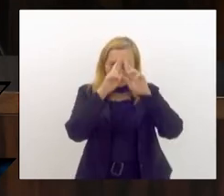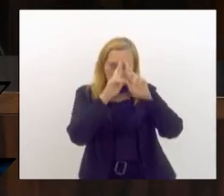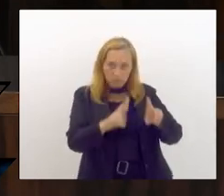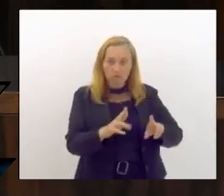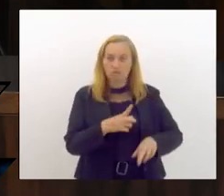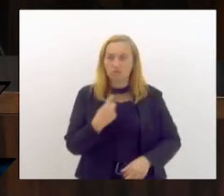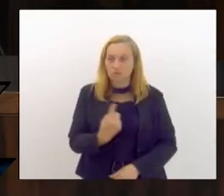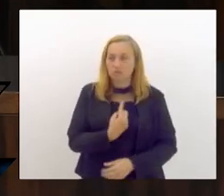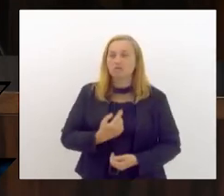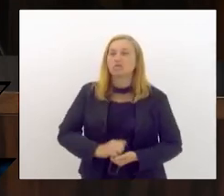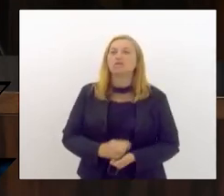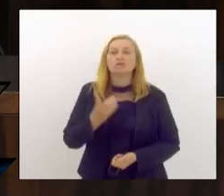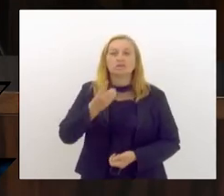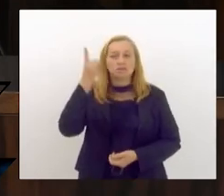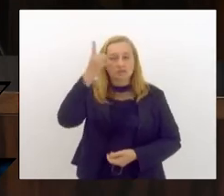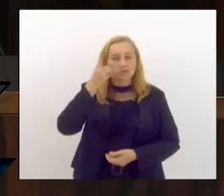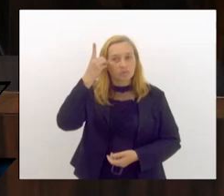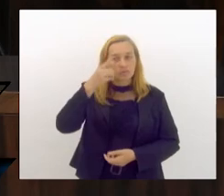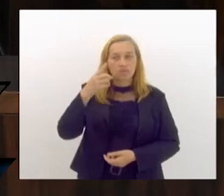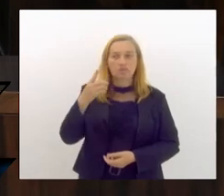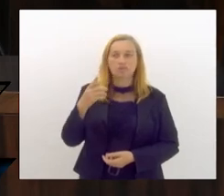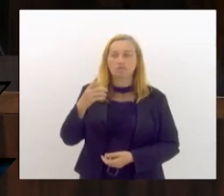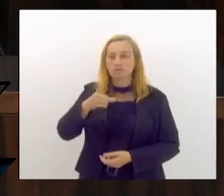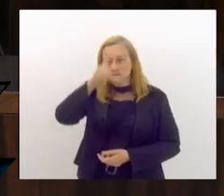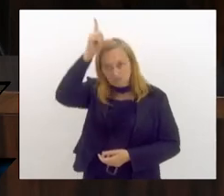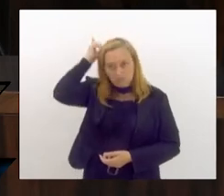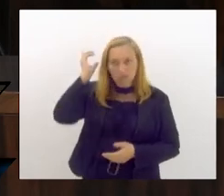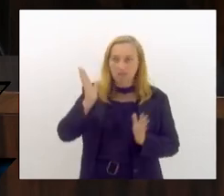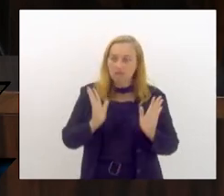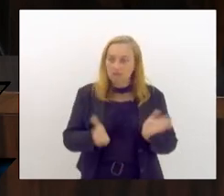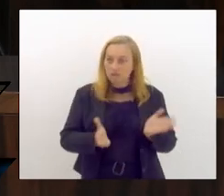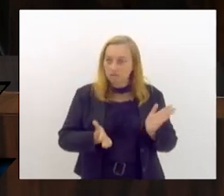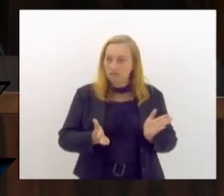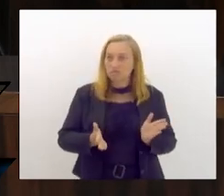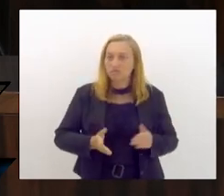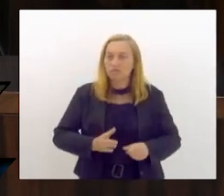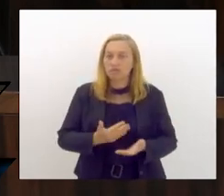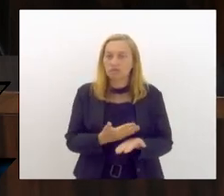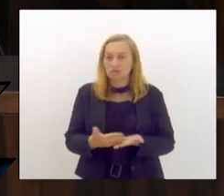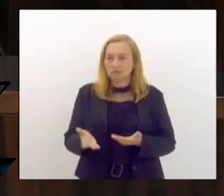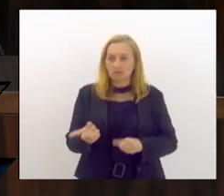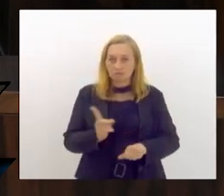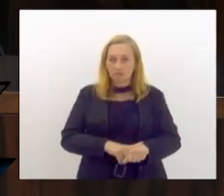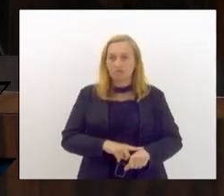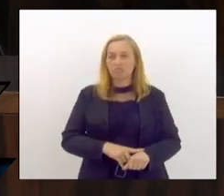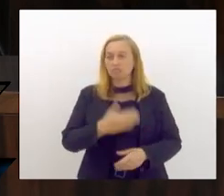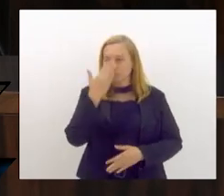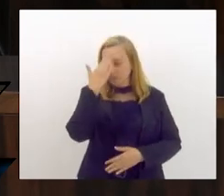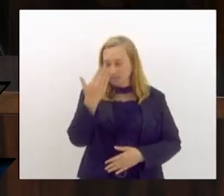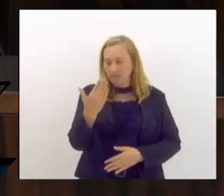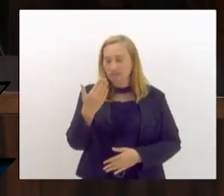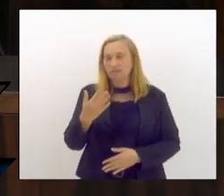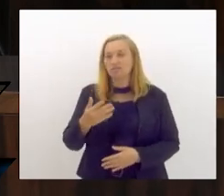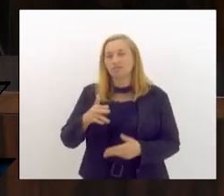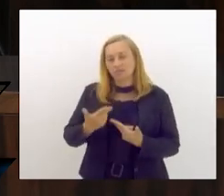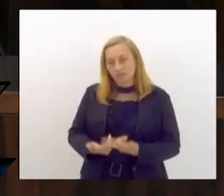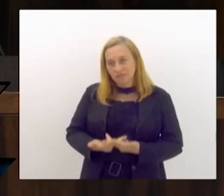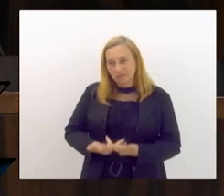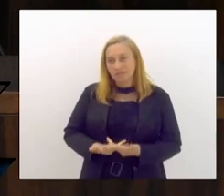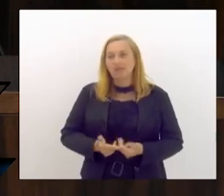respeito. Deputado Luiz Paulo, a partir de agora vou contar o tempo de Vossa Excelência. Muito obrigada pela paciência.